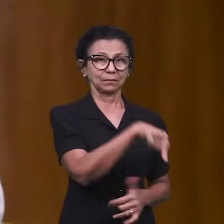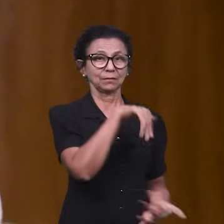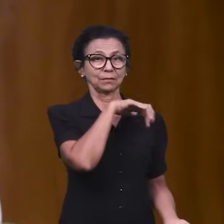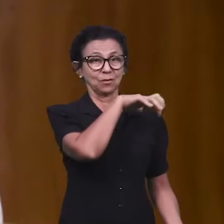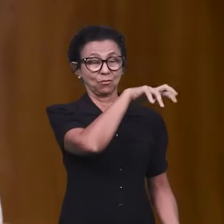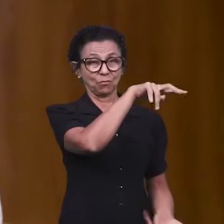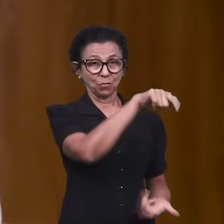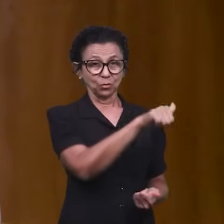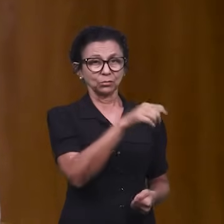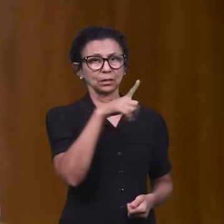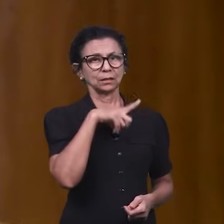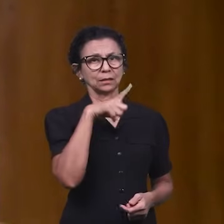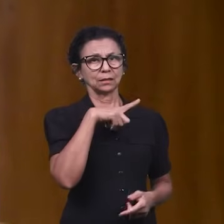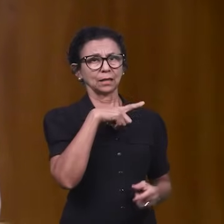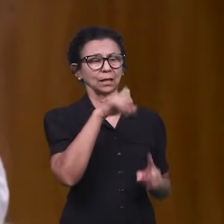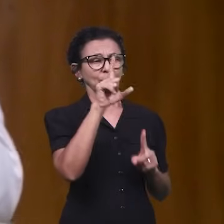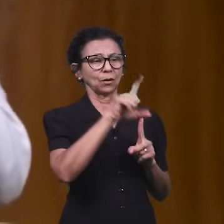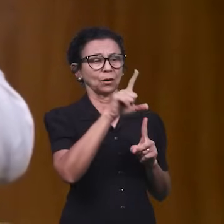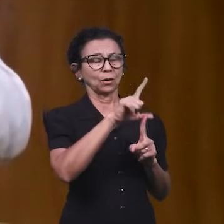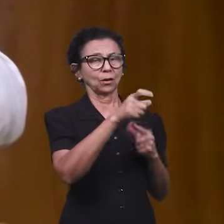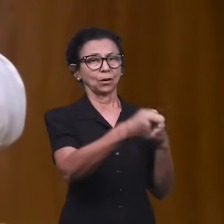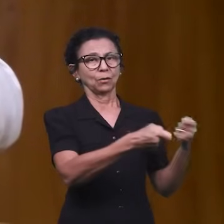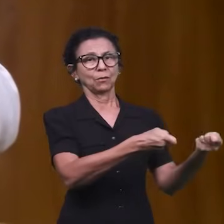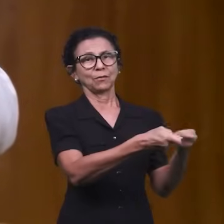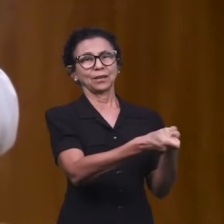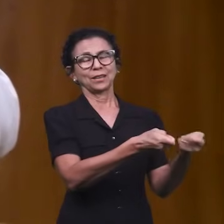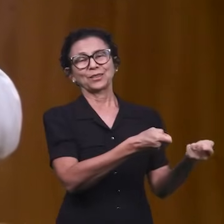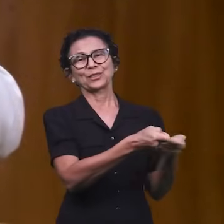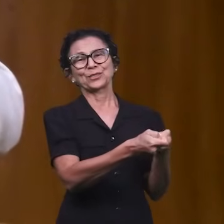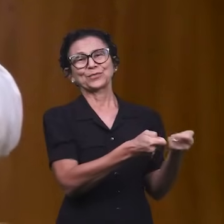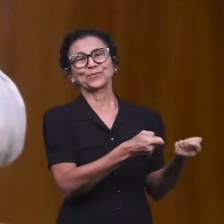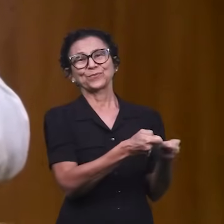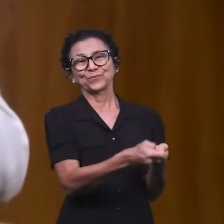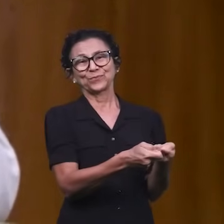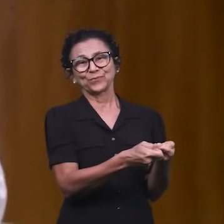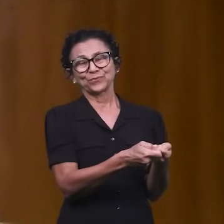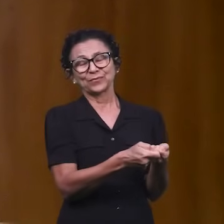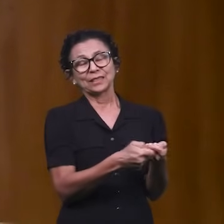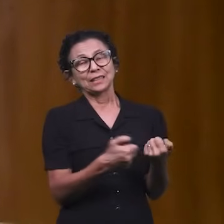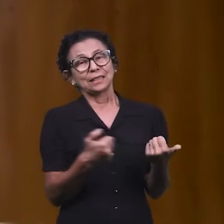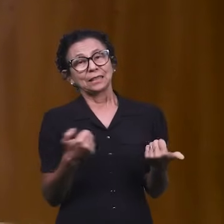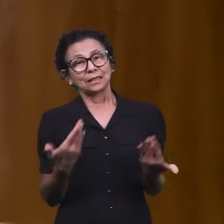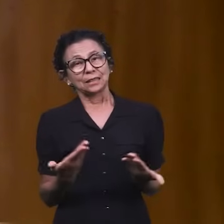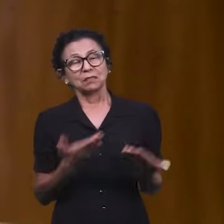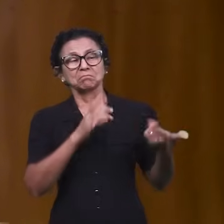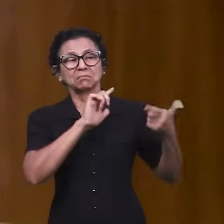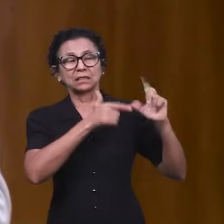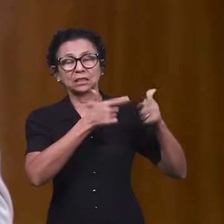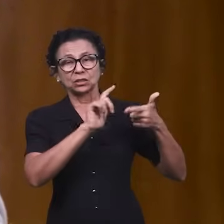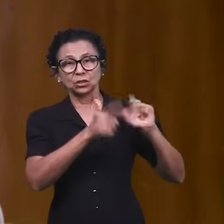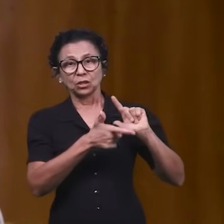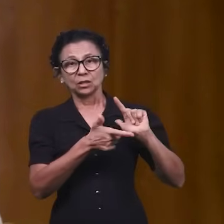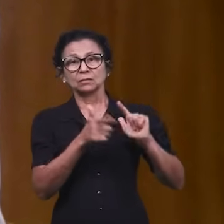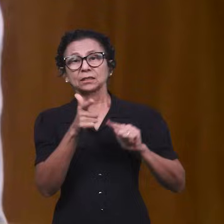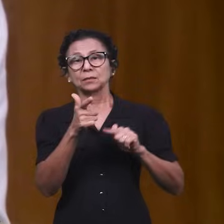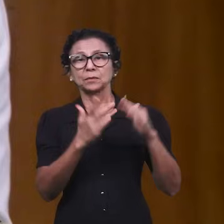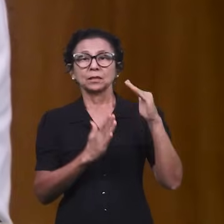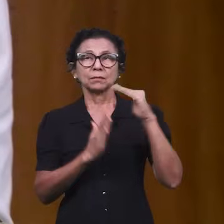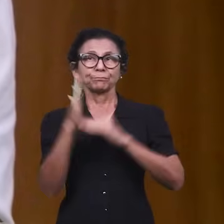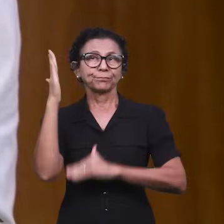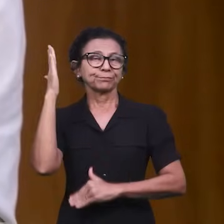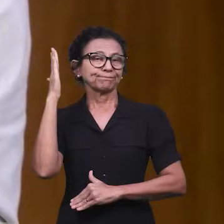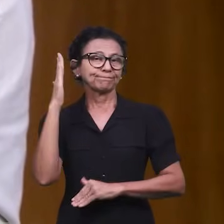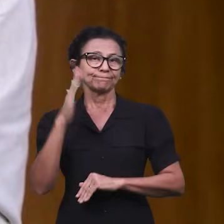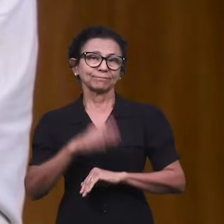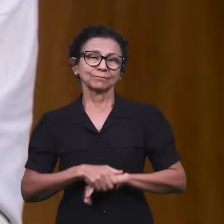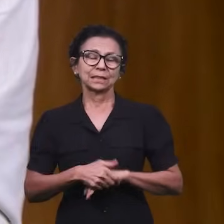Você quer salvar a sua família, você vai ter que, até algum momento, até romper com isso e escolher pelo Senhor e receber na